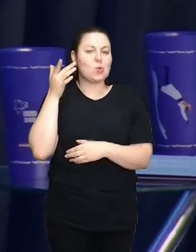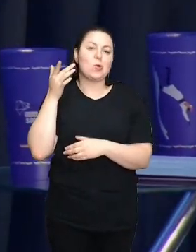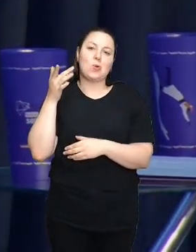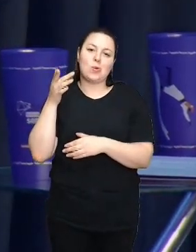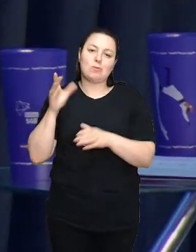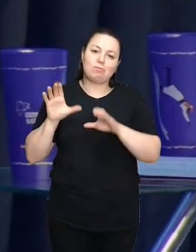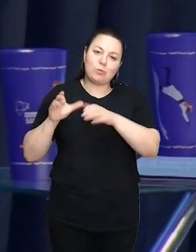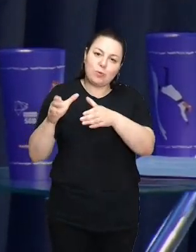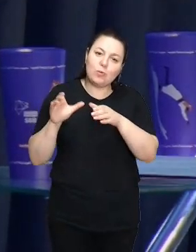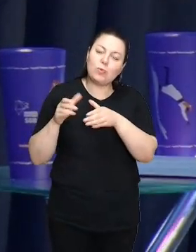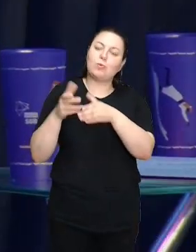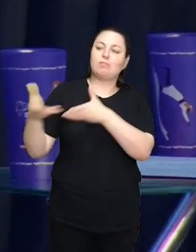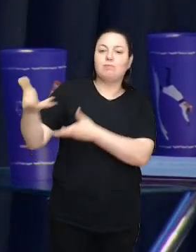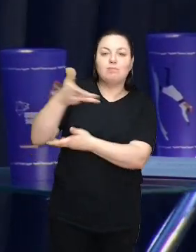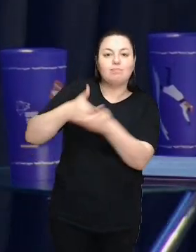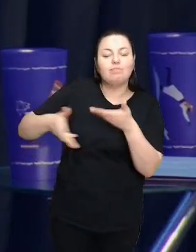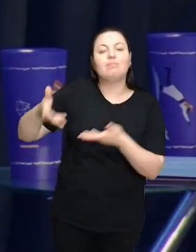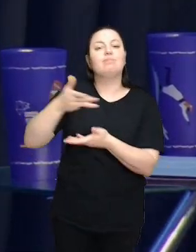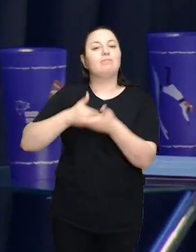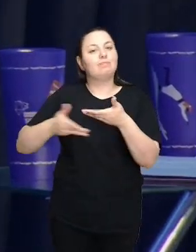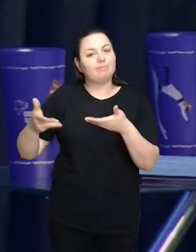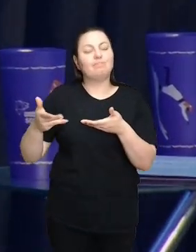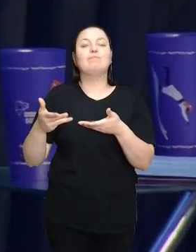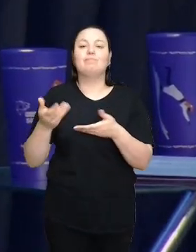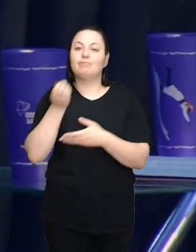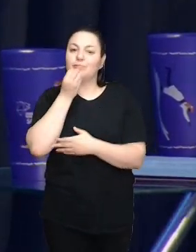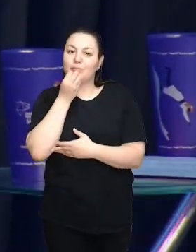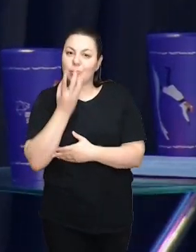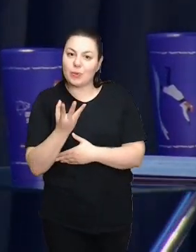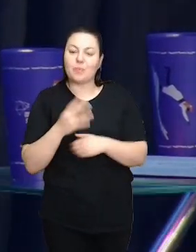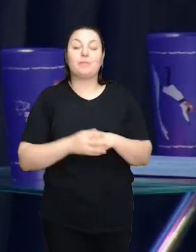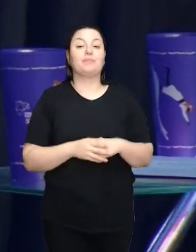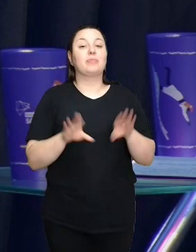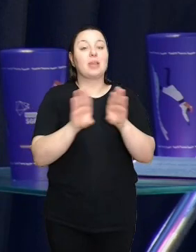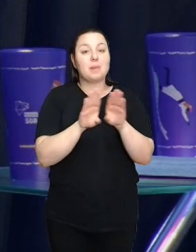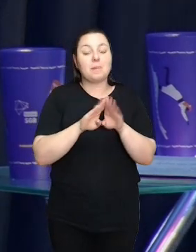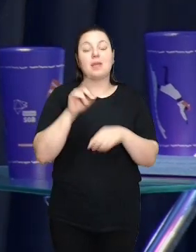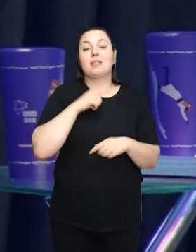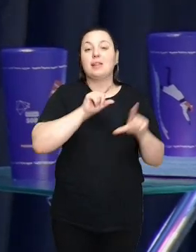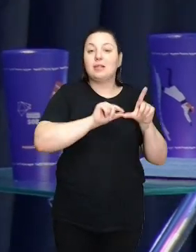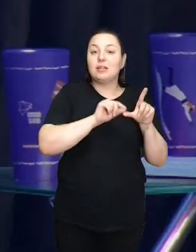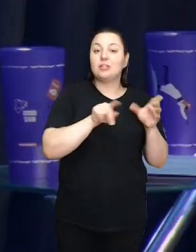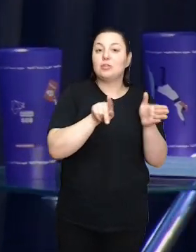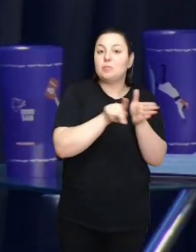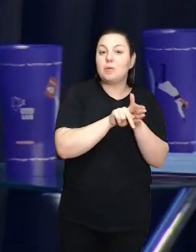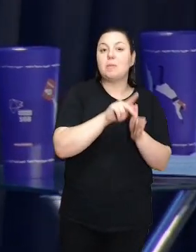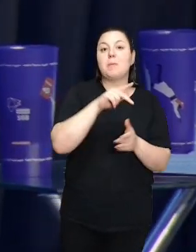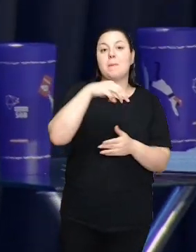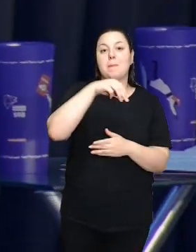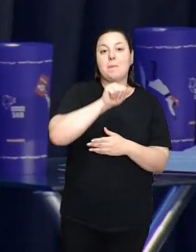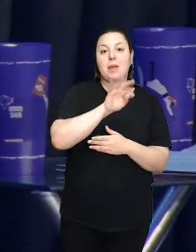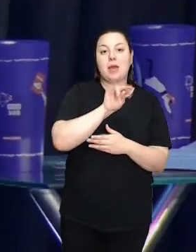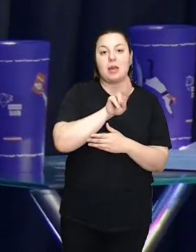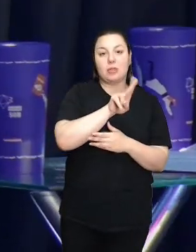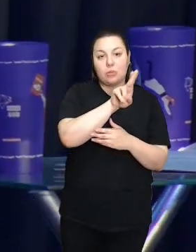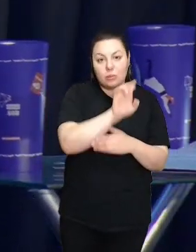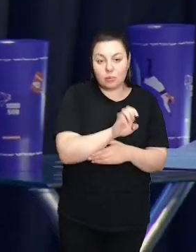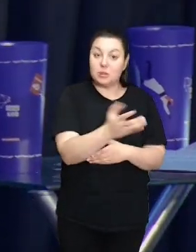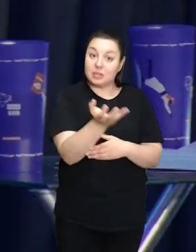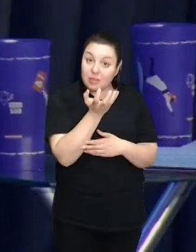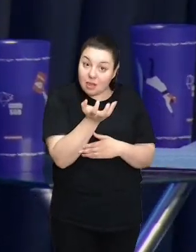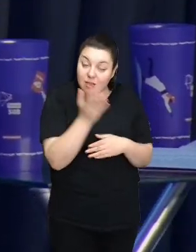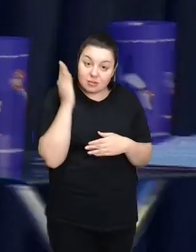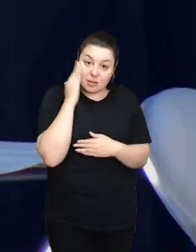conversando, interagindo. Também temos o LinkedIn da Mature. Quando vocês quiserem saber mais sobre conteúdos focados